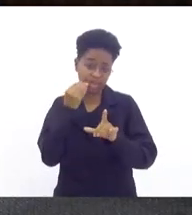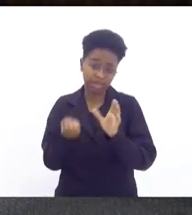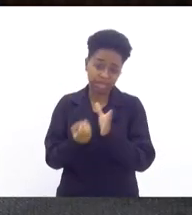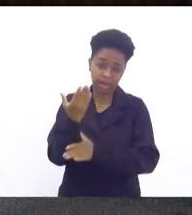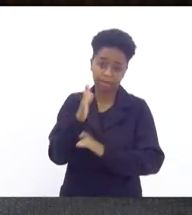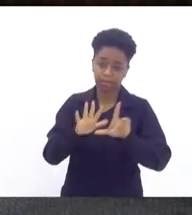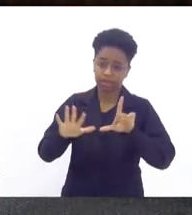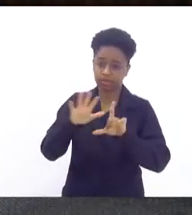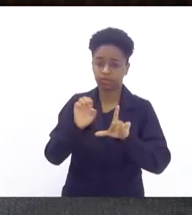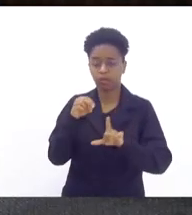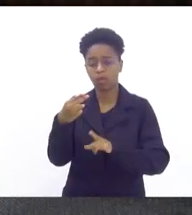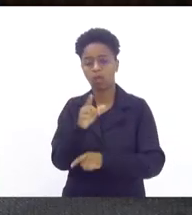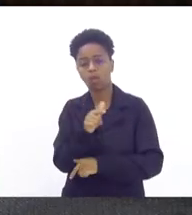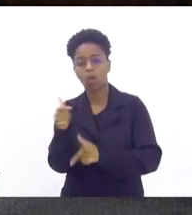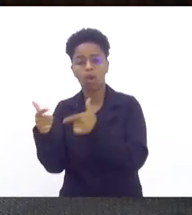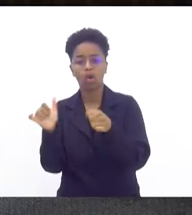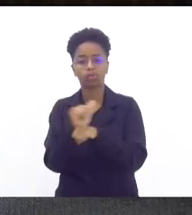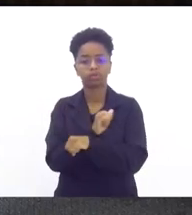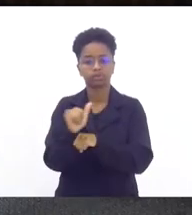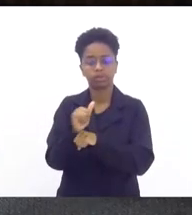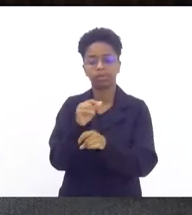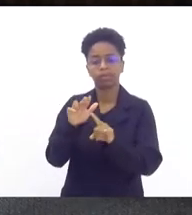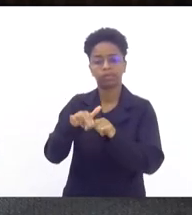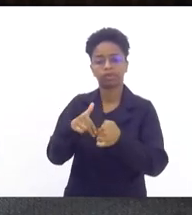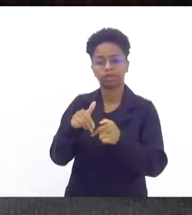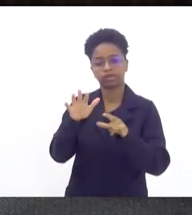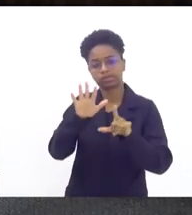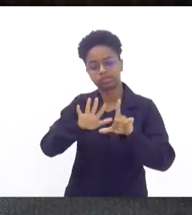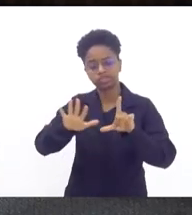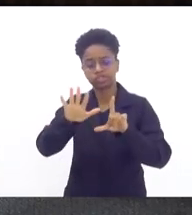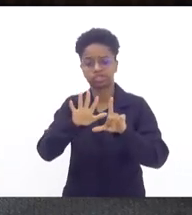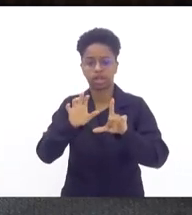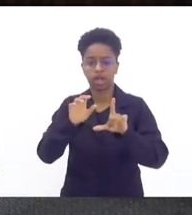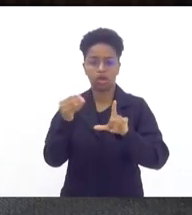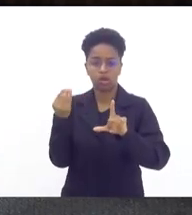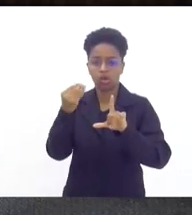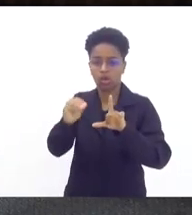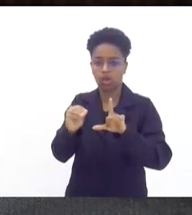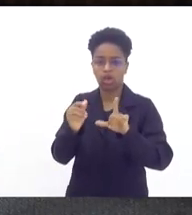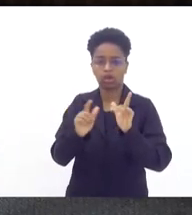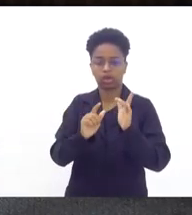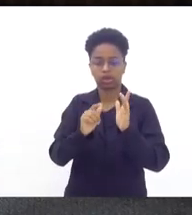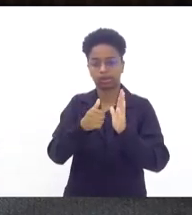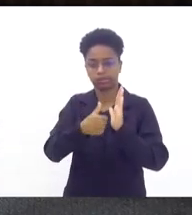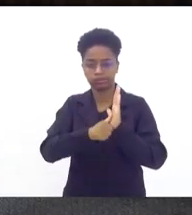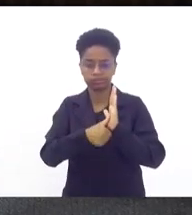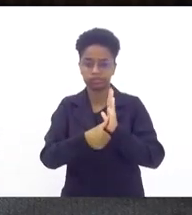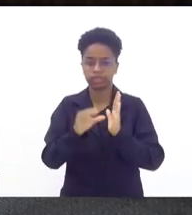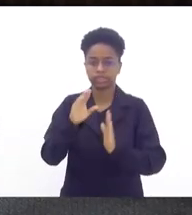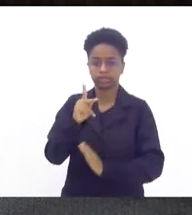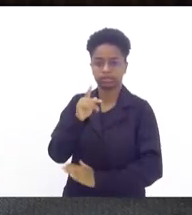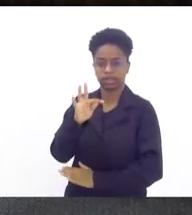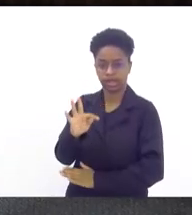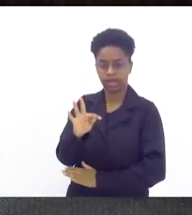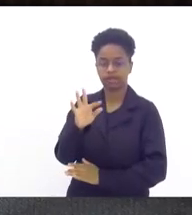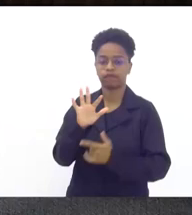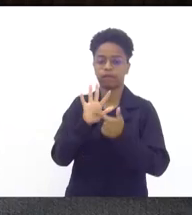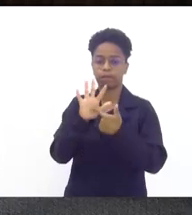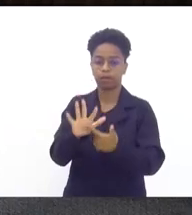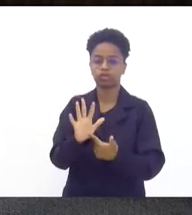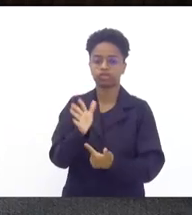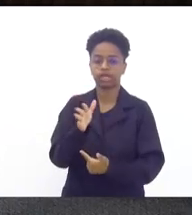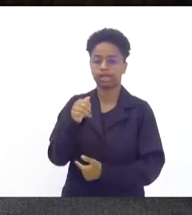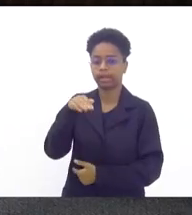alternativa que através do Meio digital um RG e o CPF identificando a pessoa que já o RG